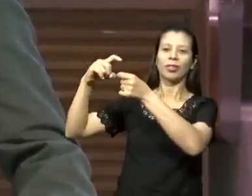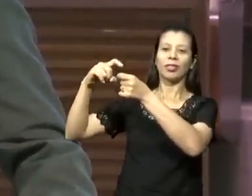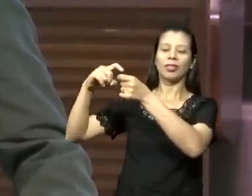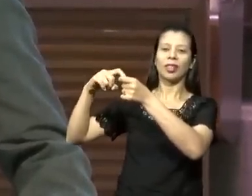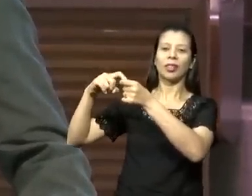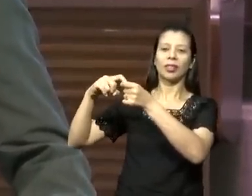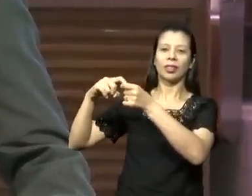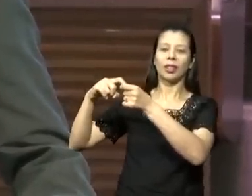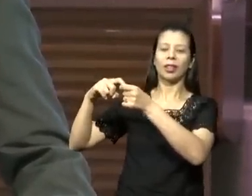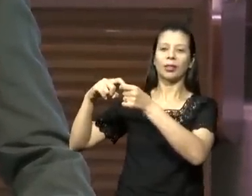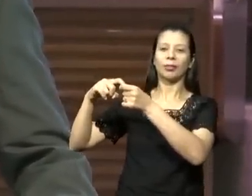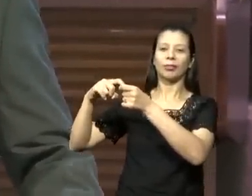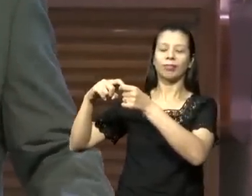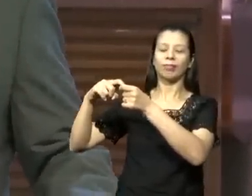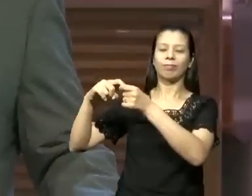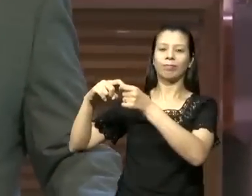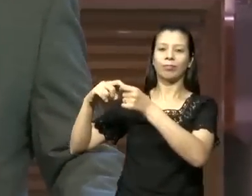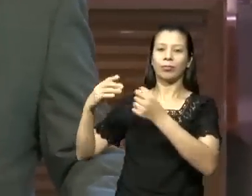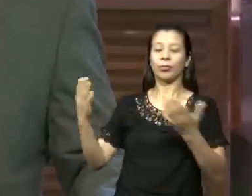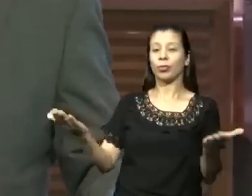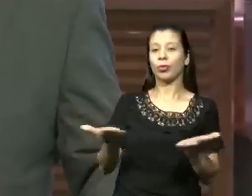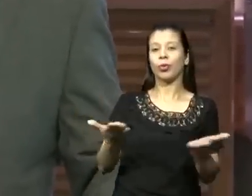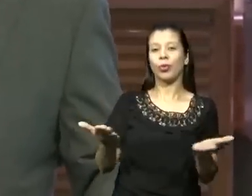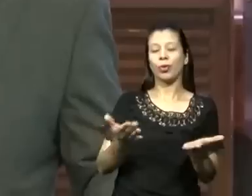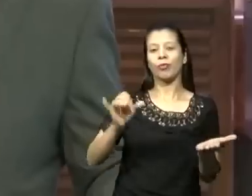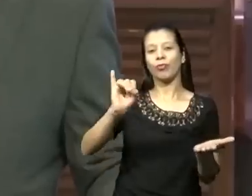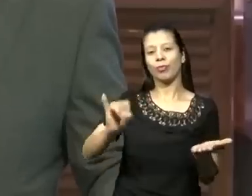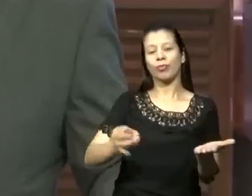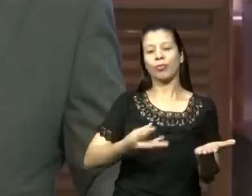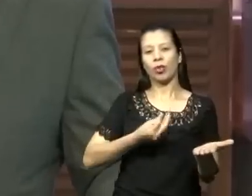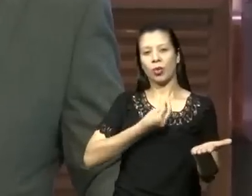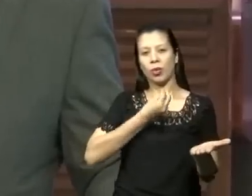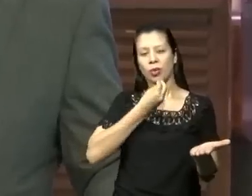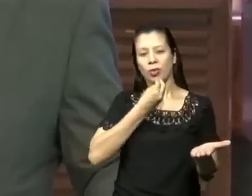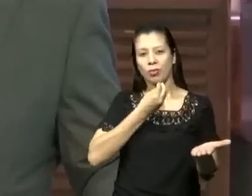e você e eu temos a oportunidade nesse tempo